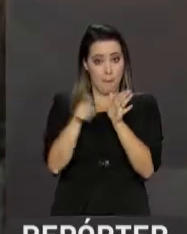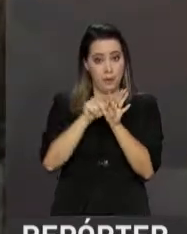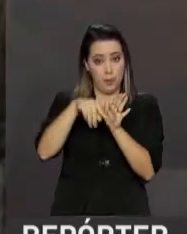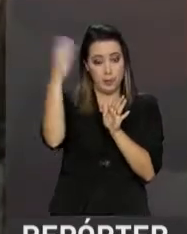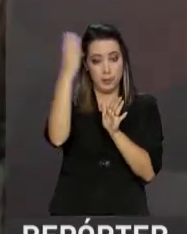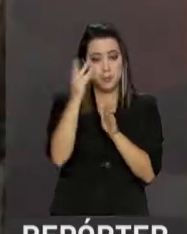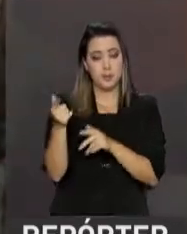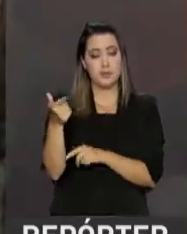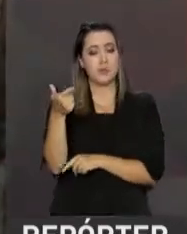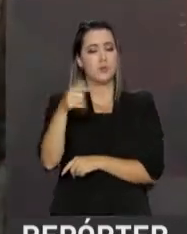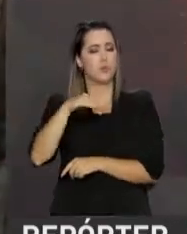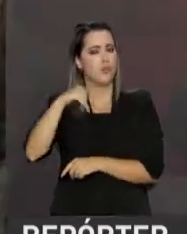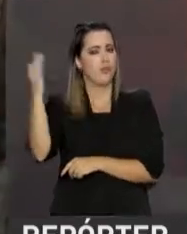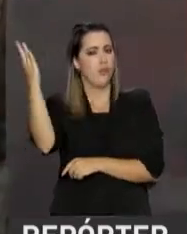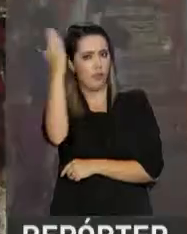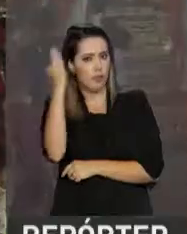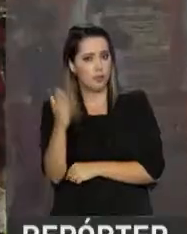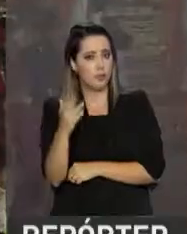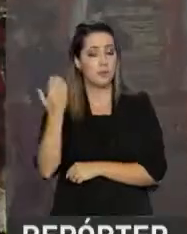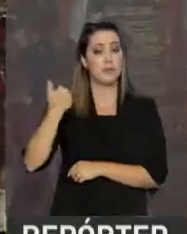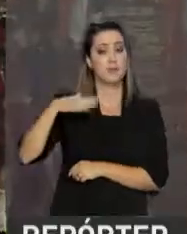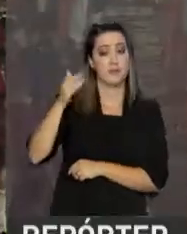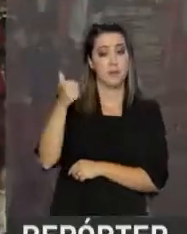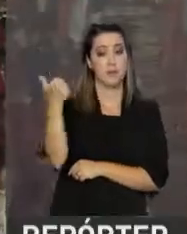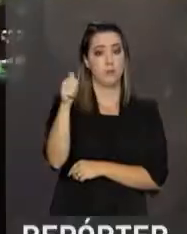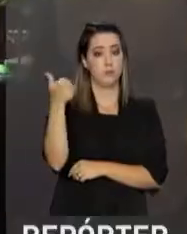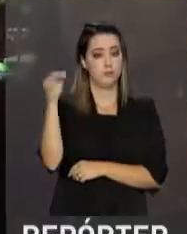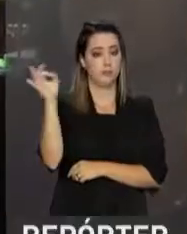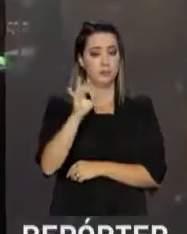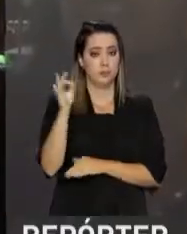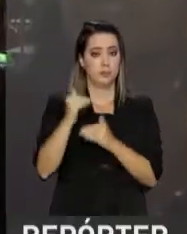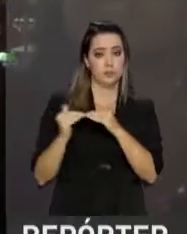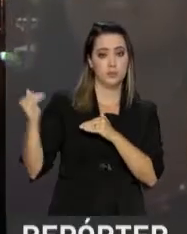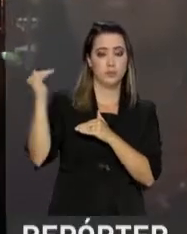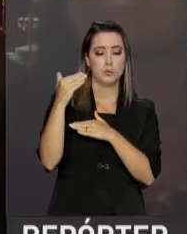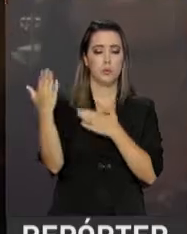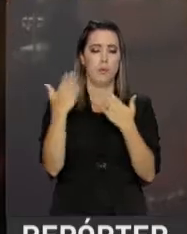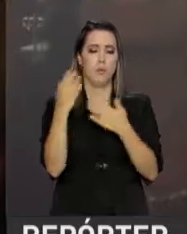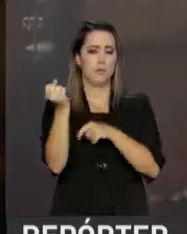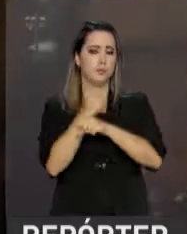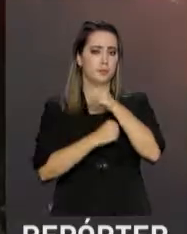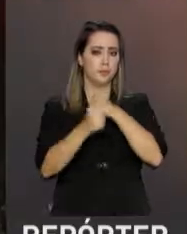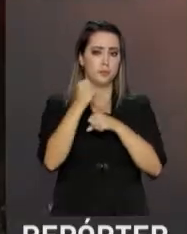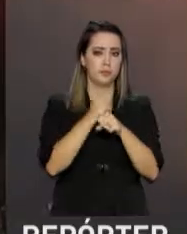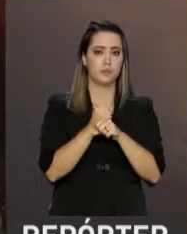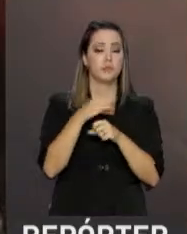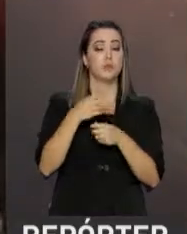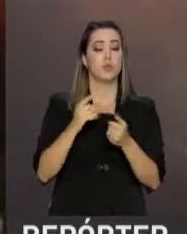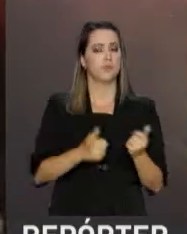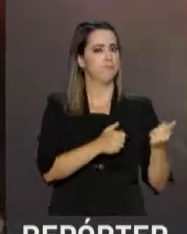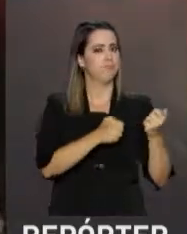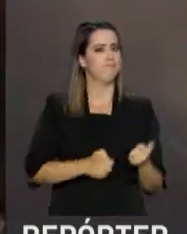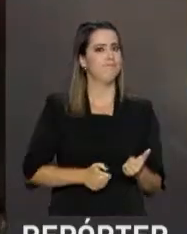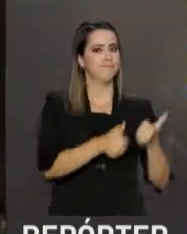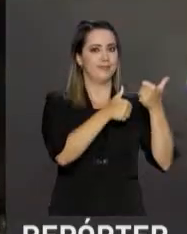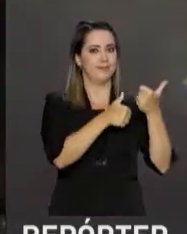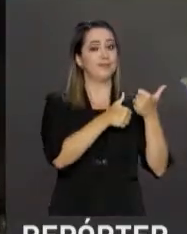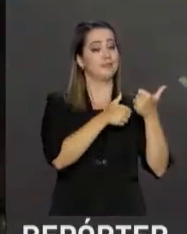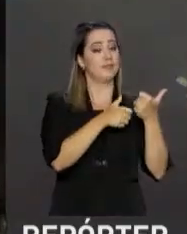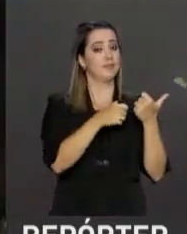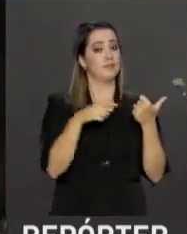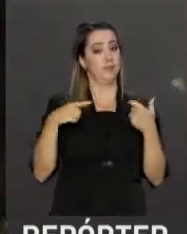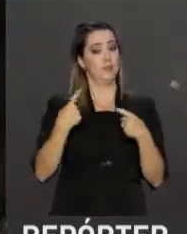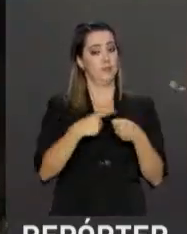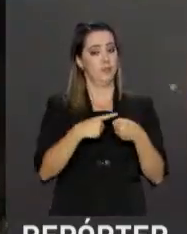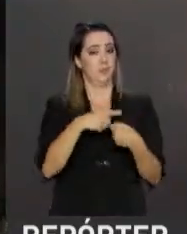cerca de 11% a mais de visitantes em relação ao ano passado o réveillon da cidade maravilhosa o aumento faz parte